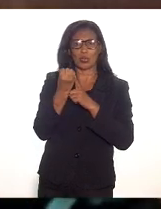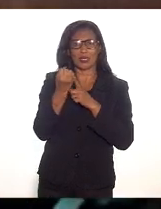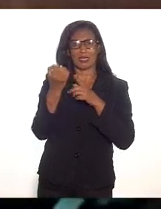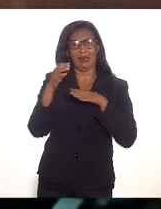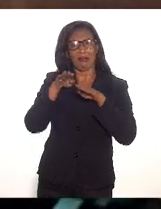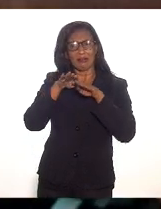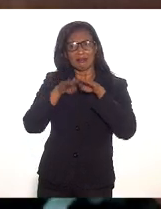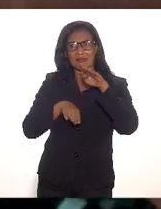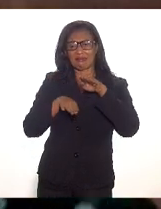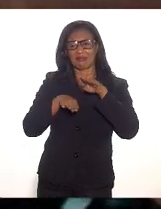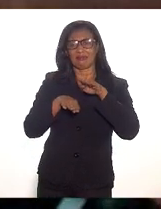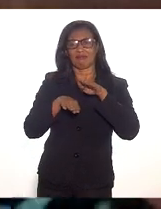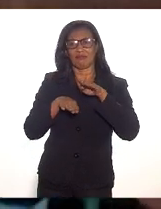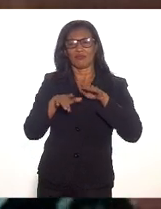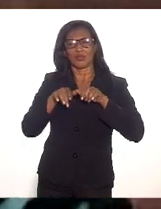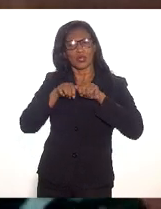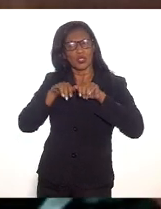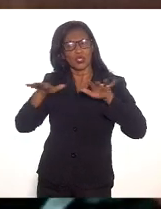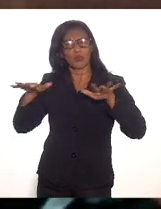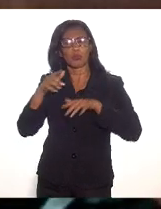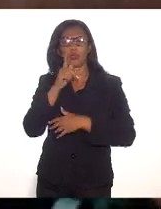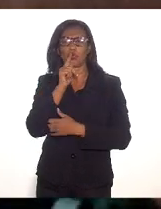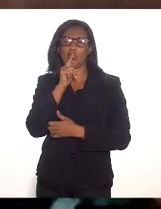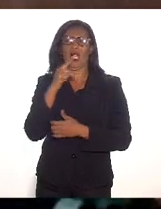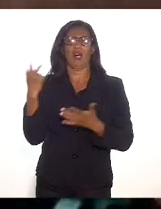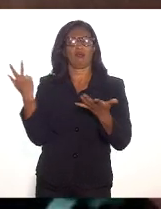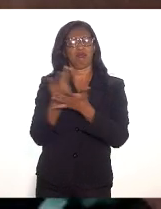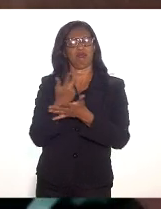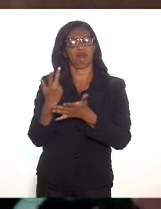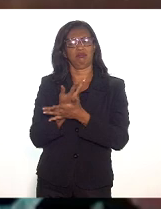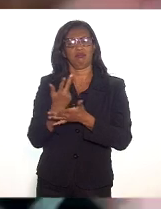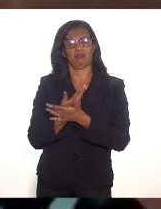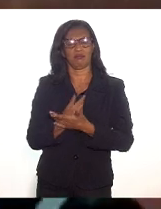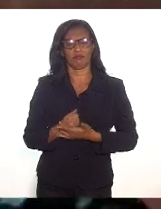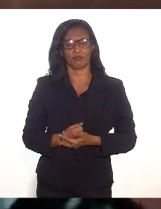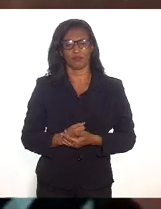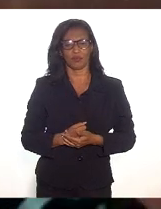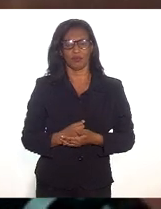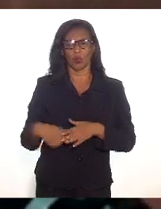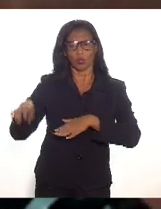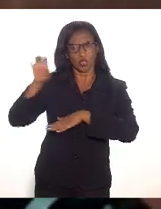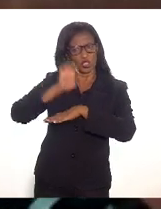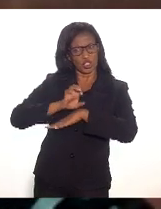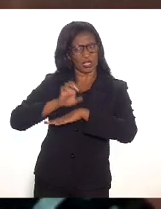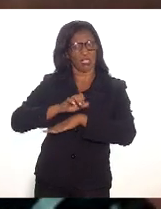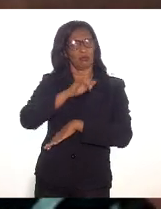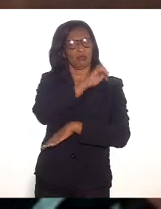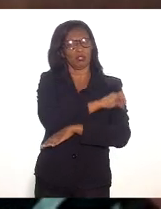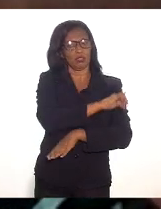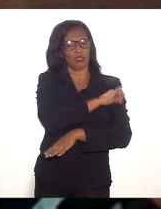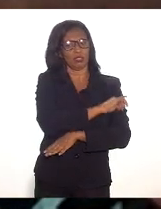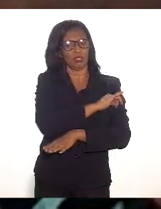da distribuição de água aqui na capital, principalmente, no estado do Rio de Janeiro,